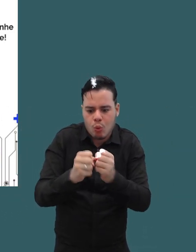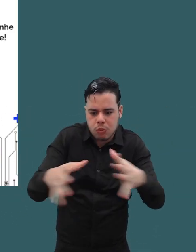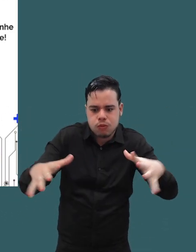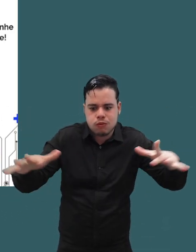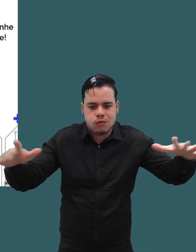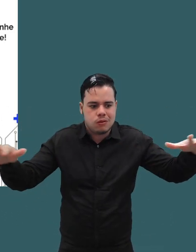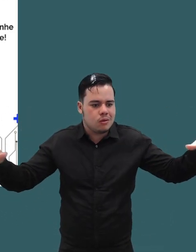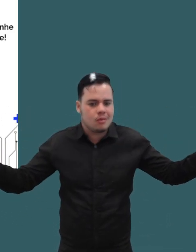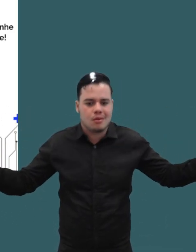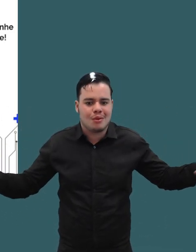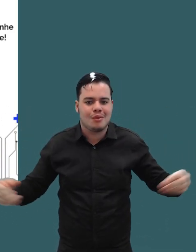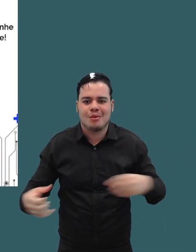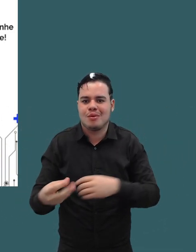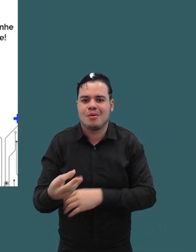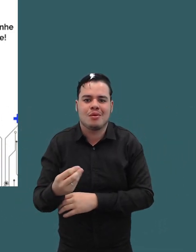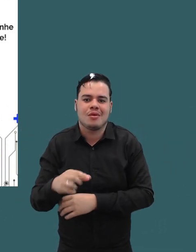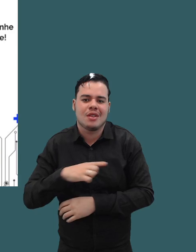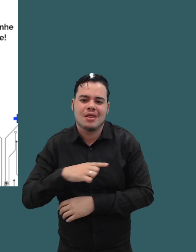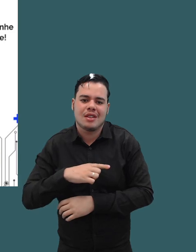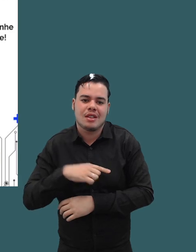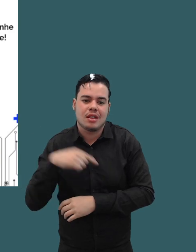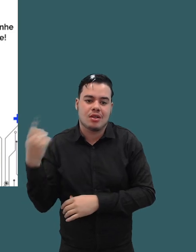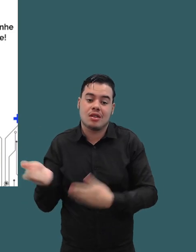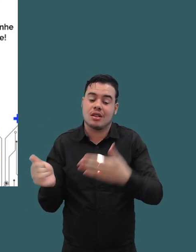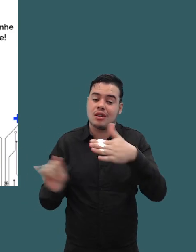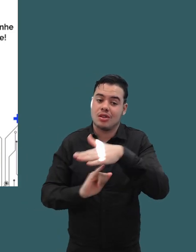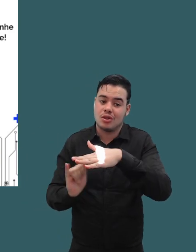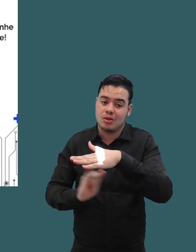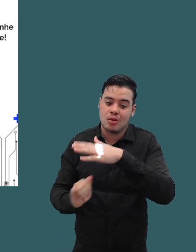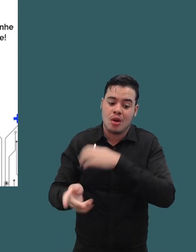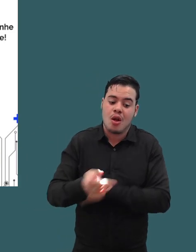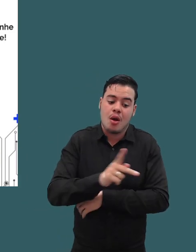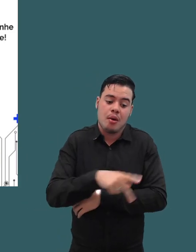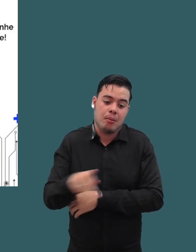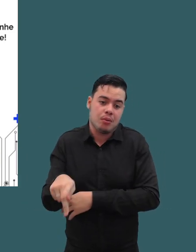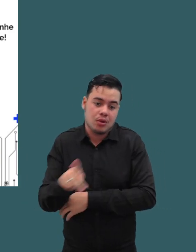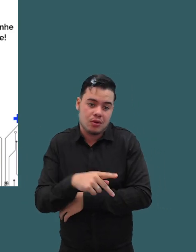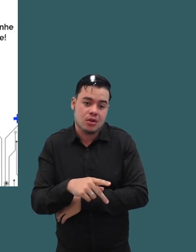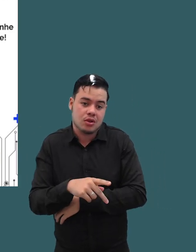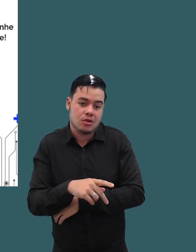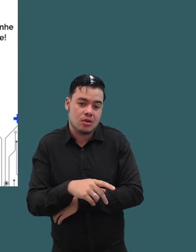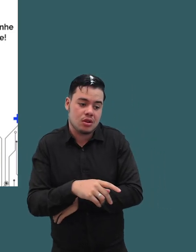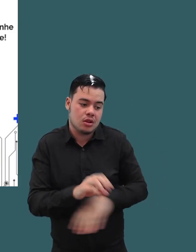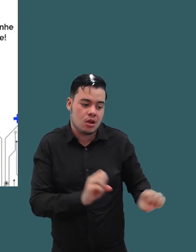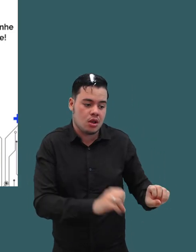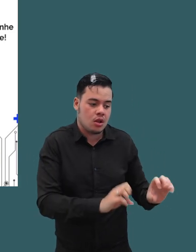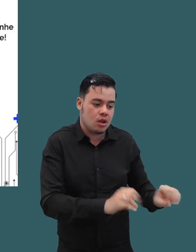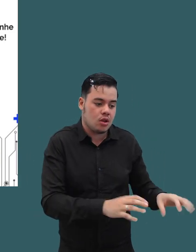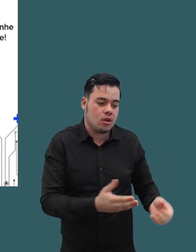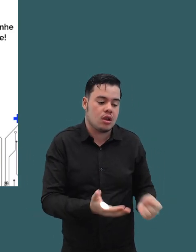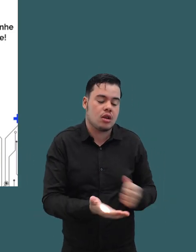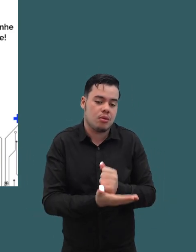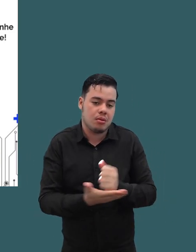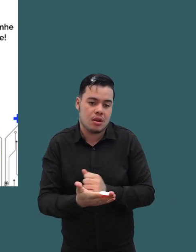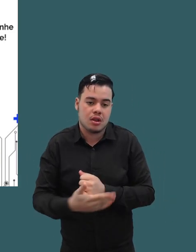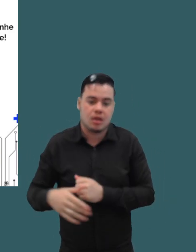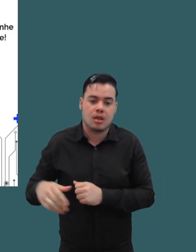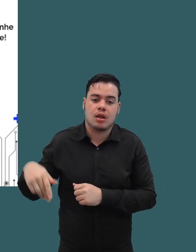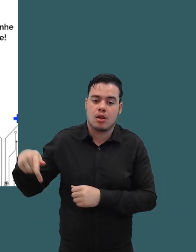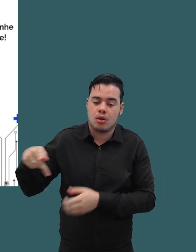construindo. Porque nós vamos estar com as nossas instituições, com professores de educação básica do país, com